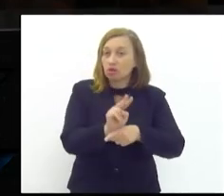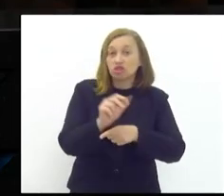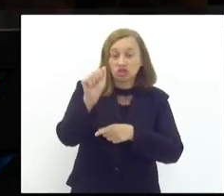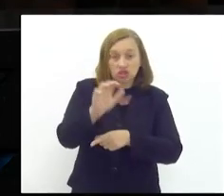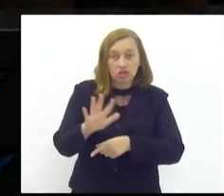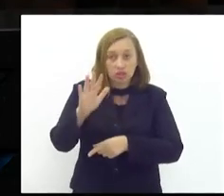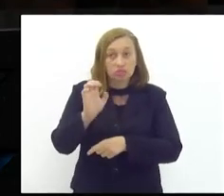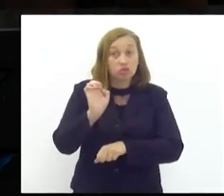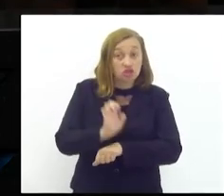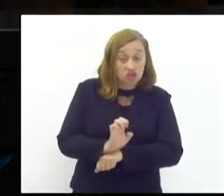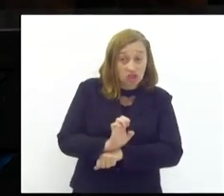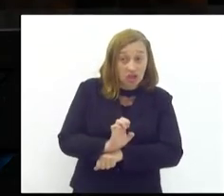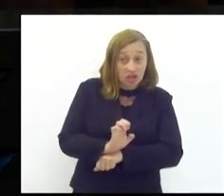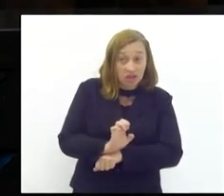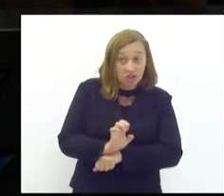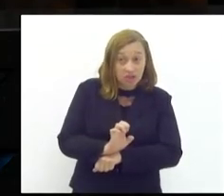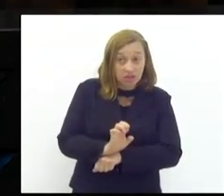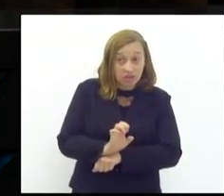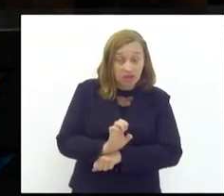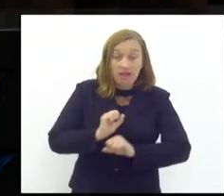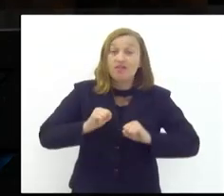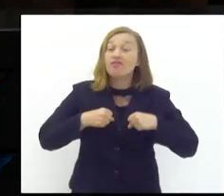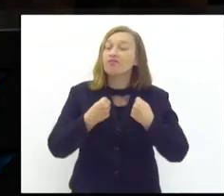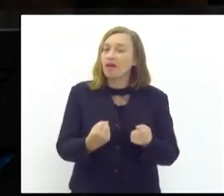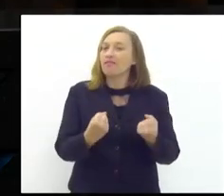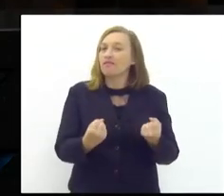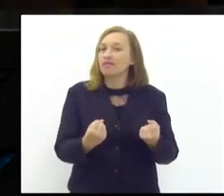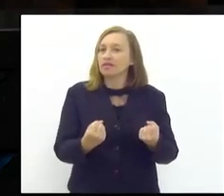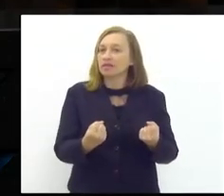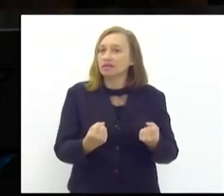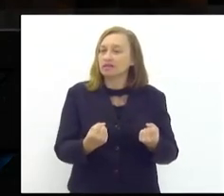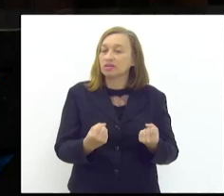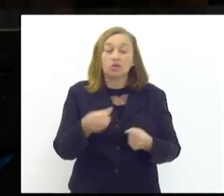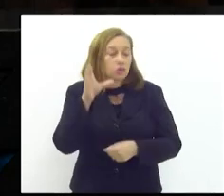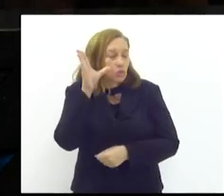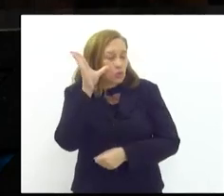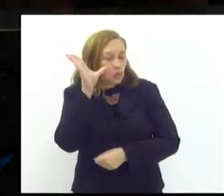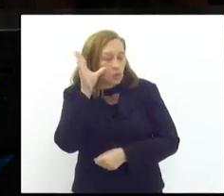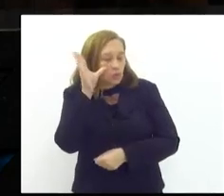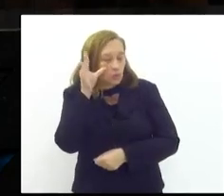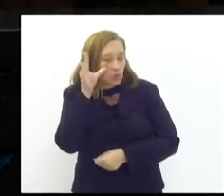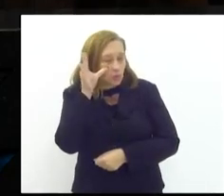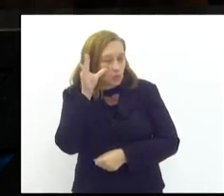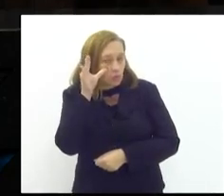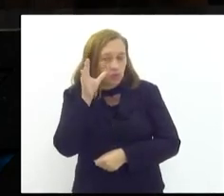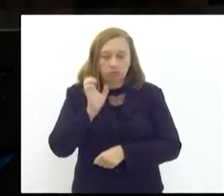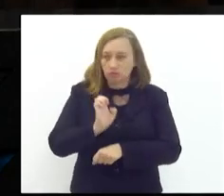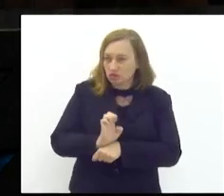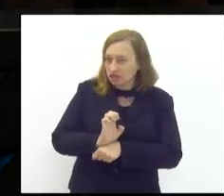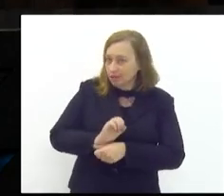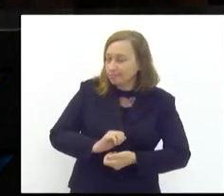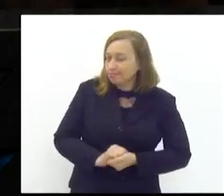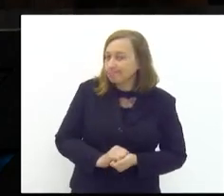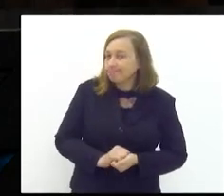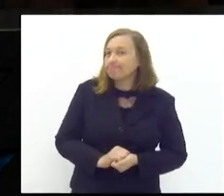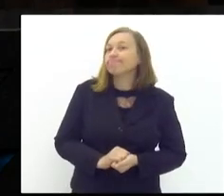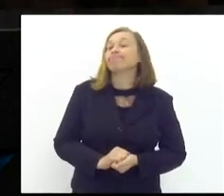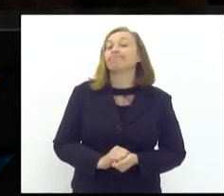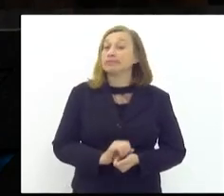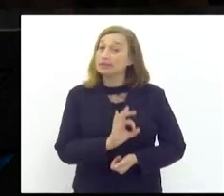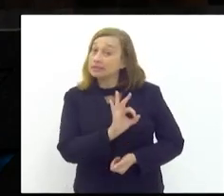Estado fazer a defesa dos interesses do Estado